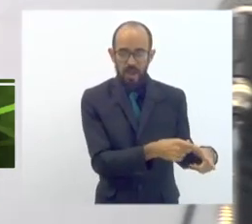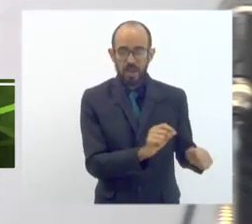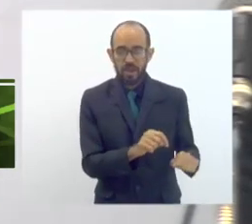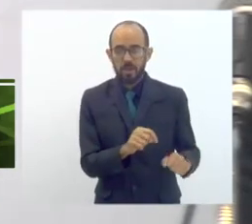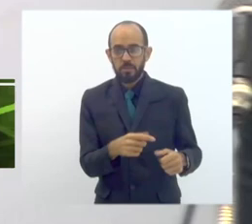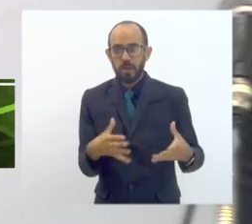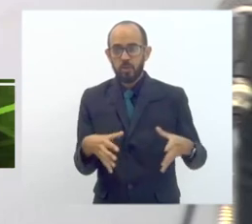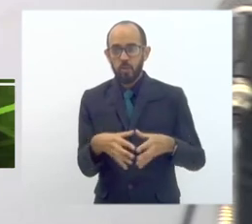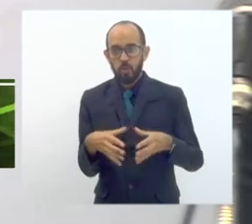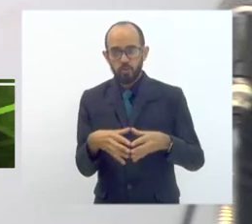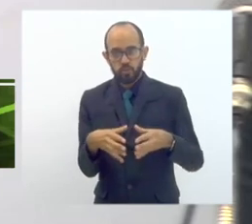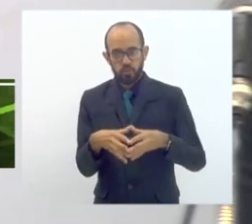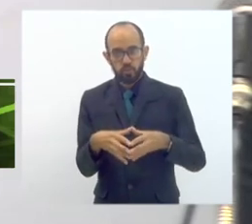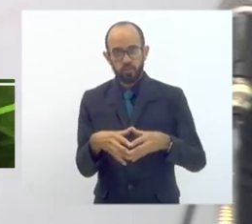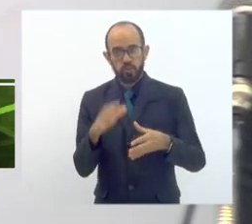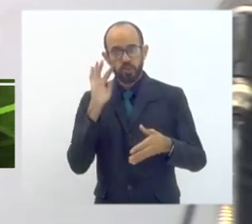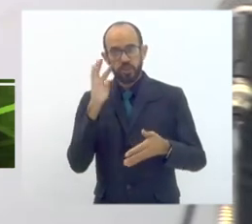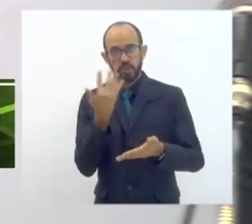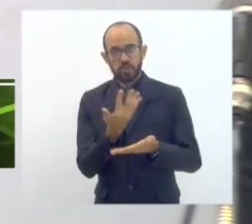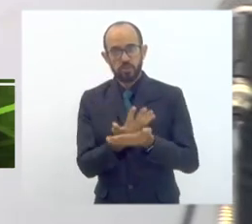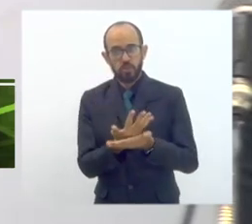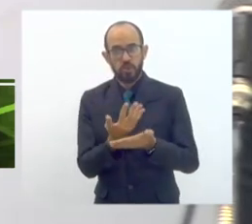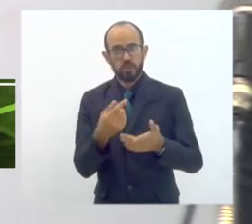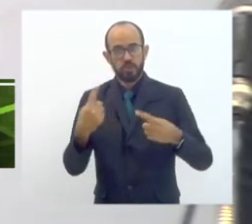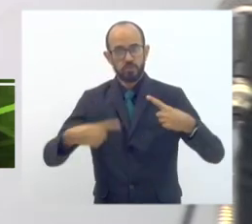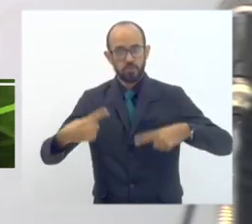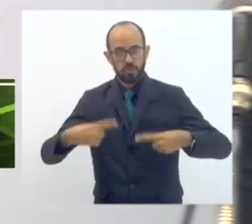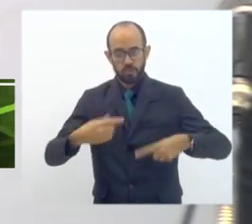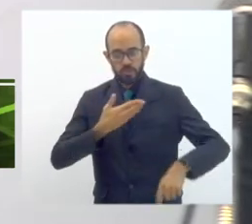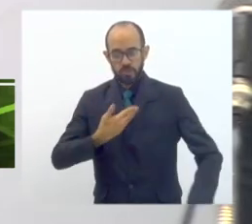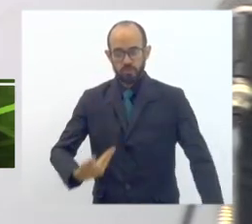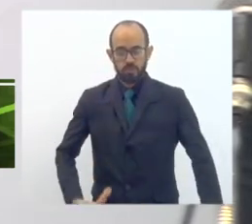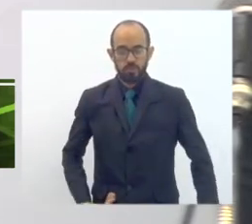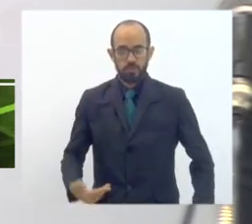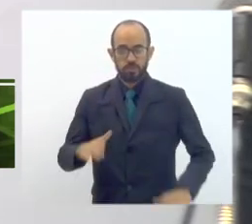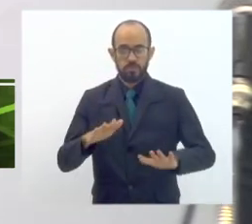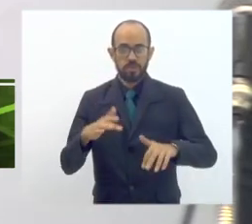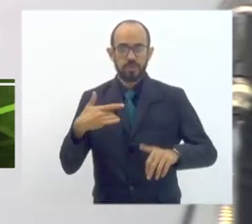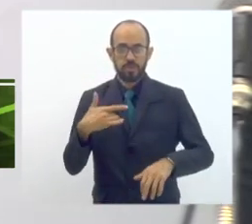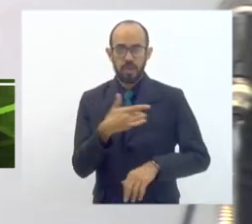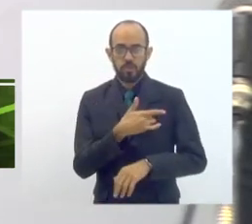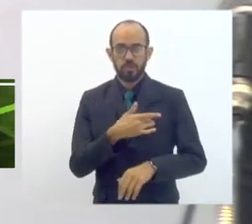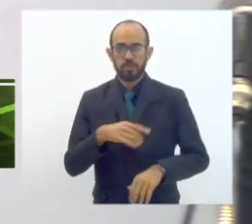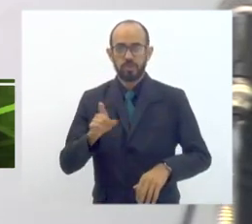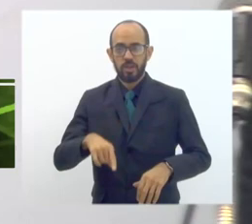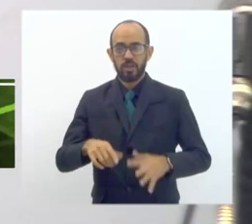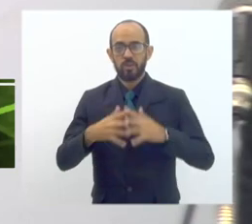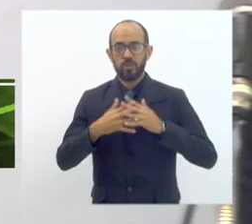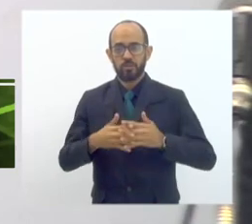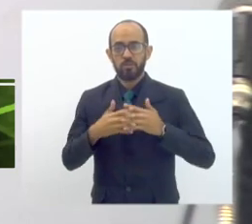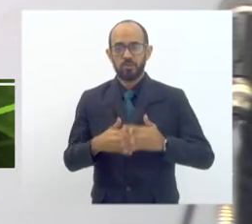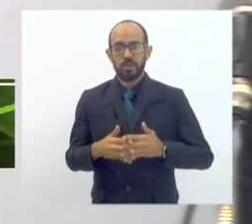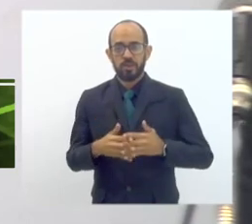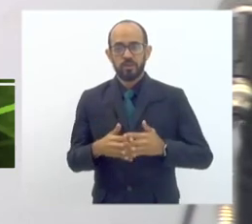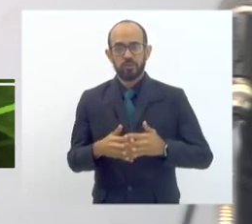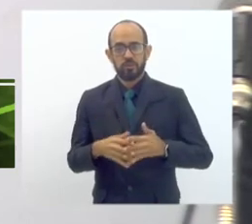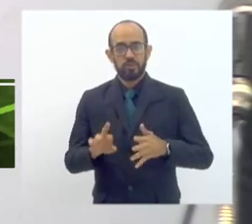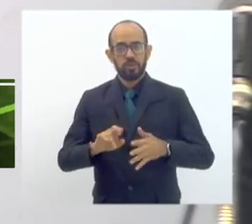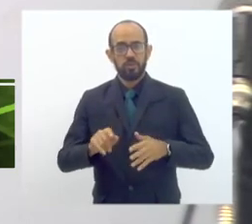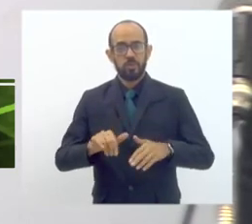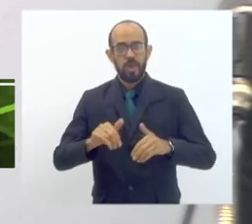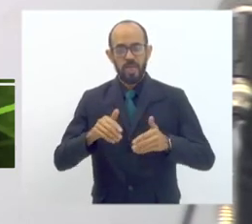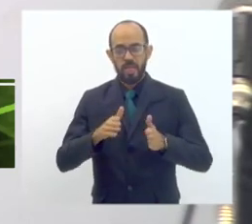das políticas públicas, principalmente das políticas sociais. Só que saúde é complexo e saúde não é